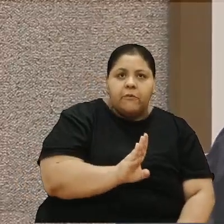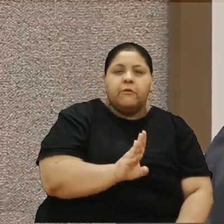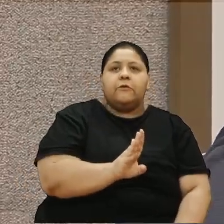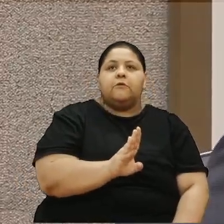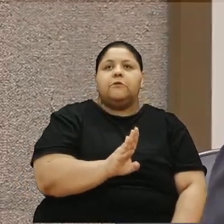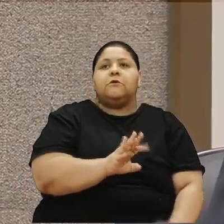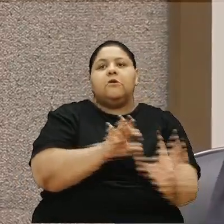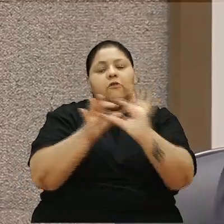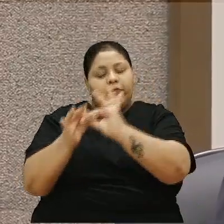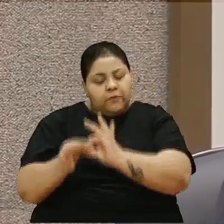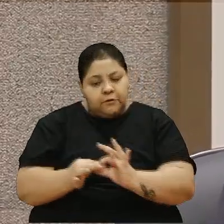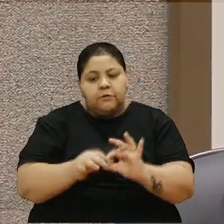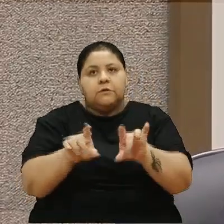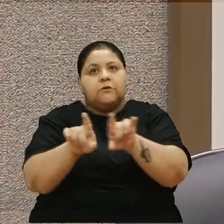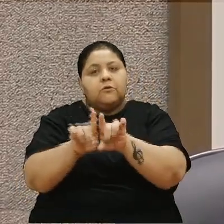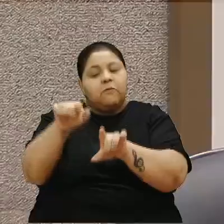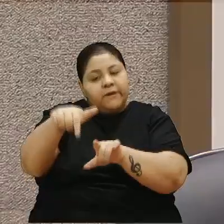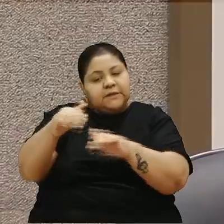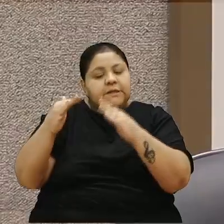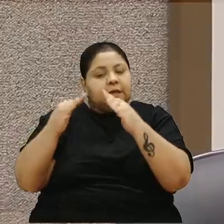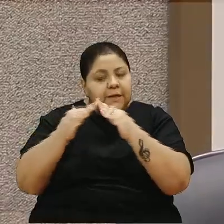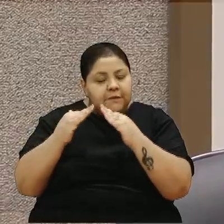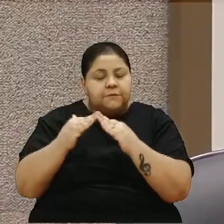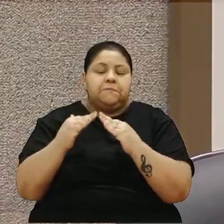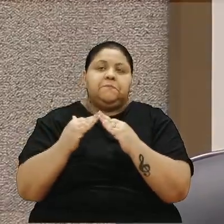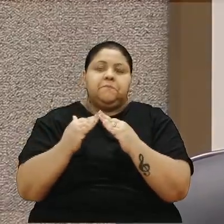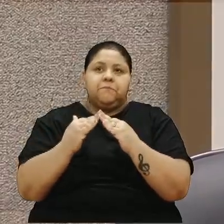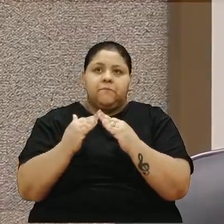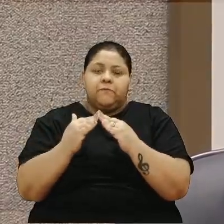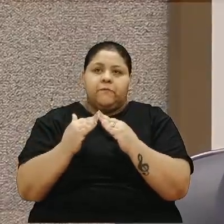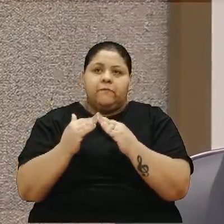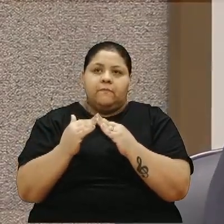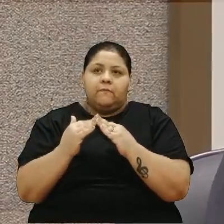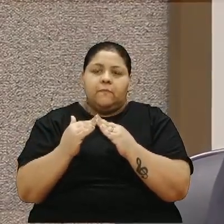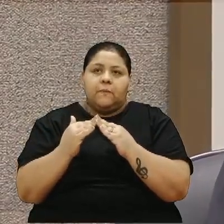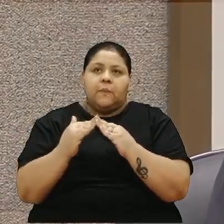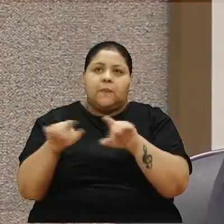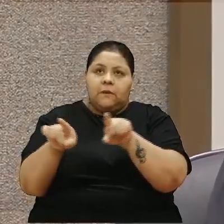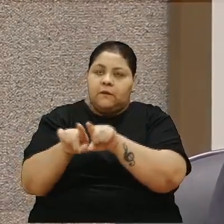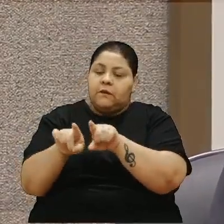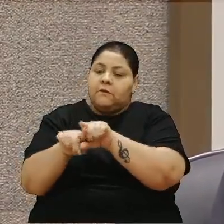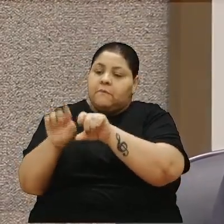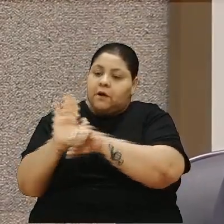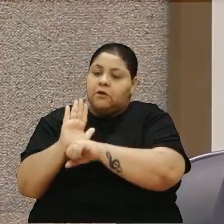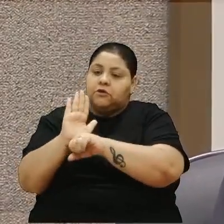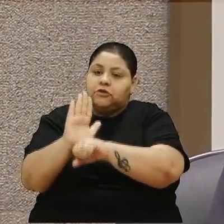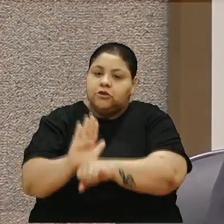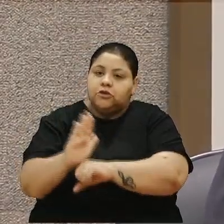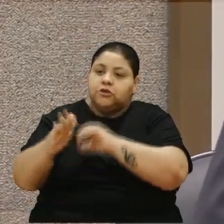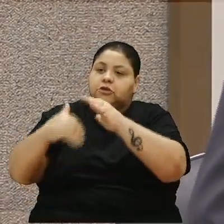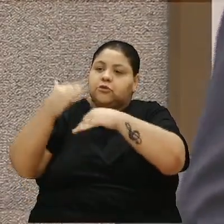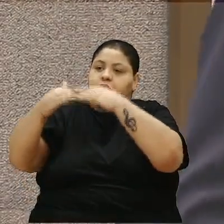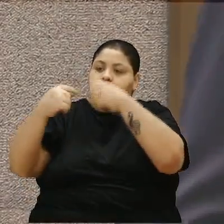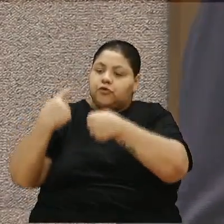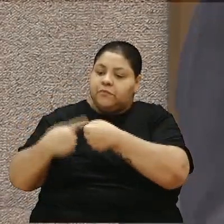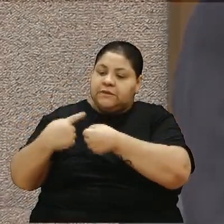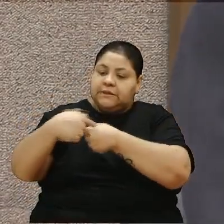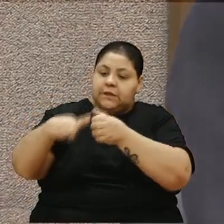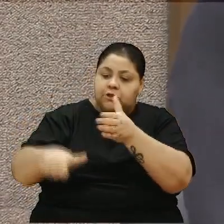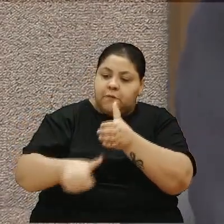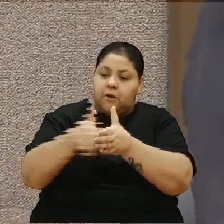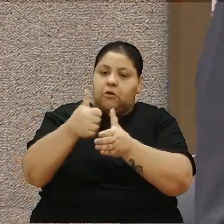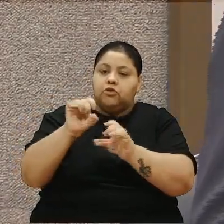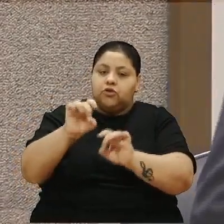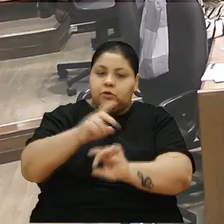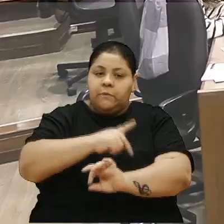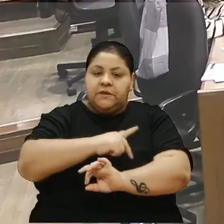ser um elo de ligação com esta casa e vai ajudar muito a construir uma cidade melhor. Era isso,